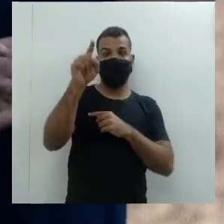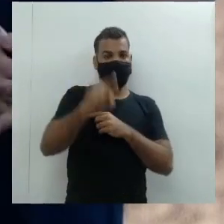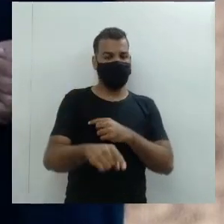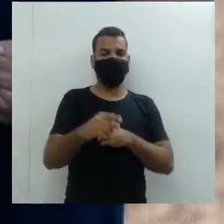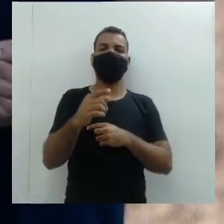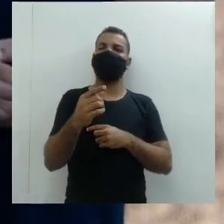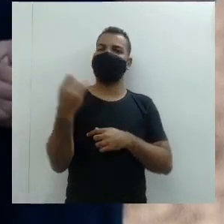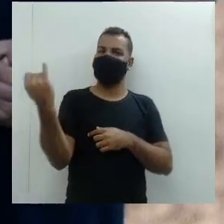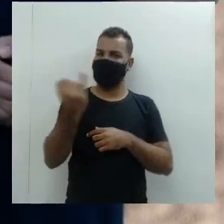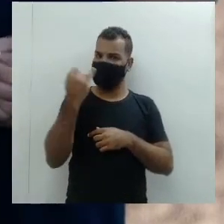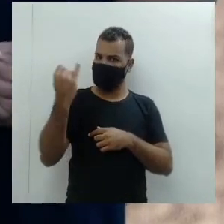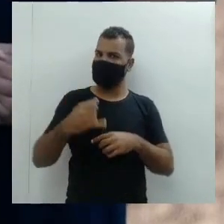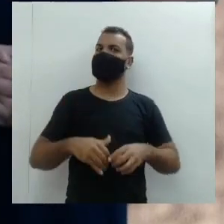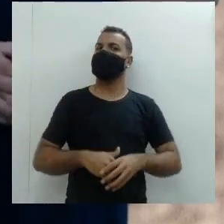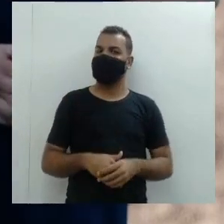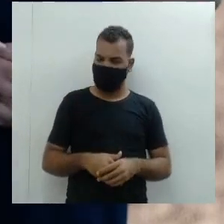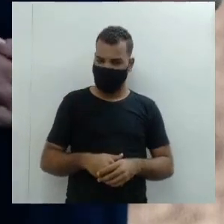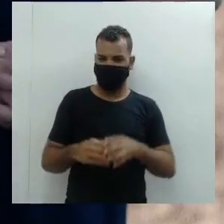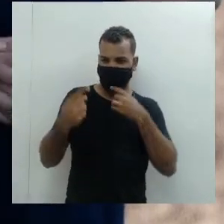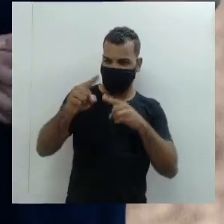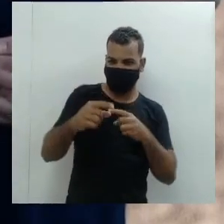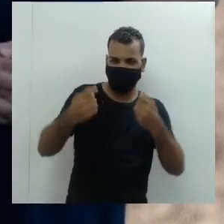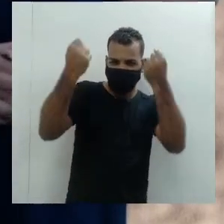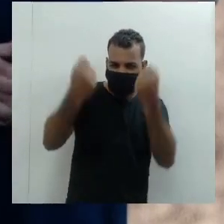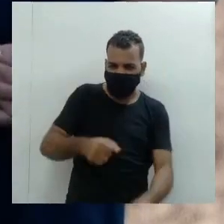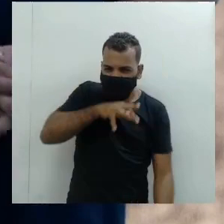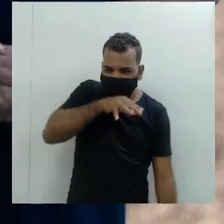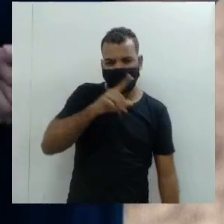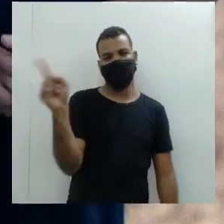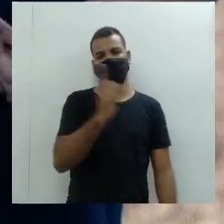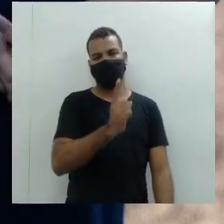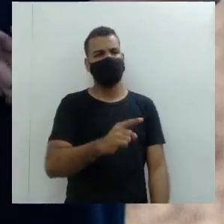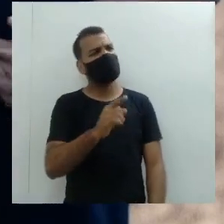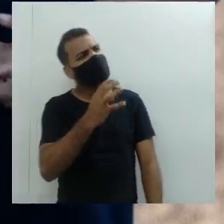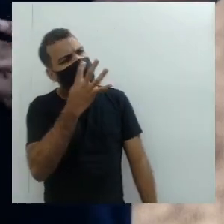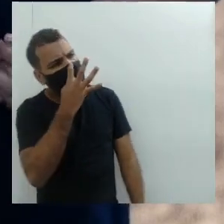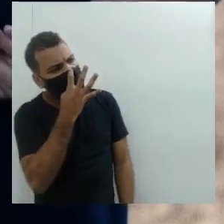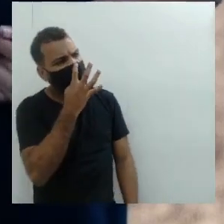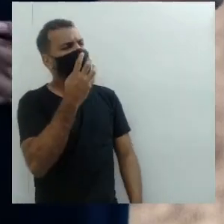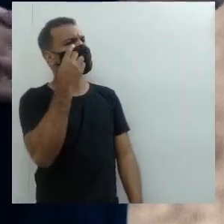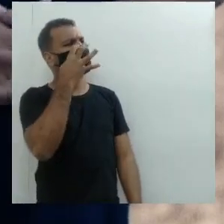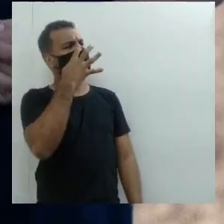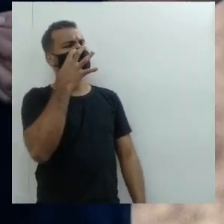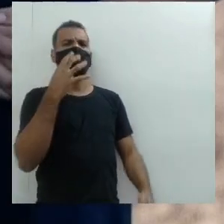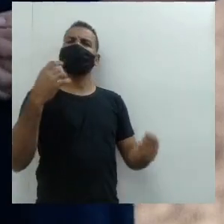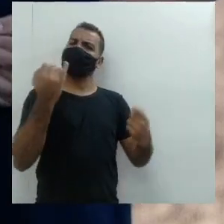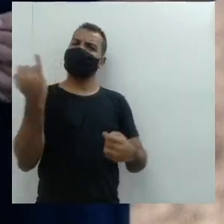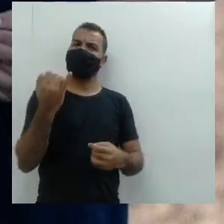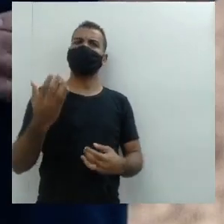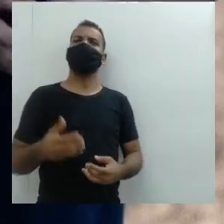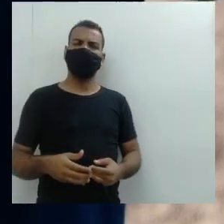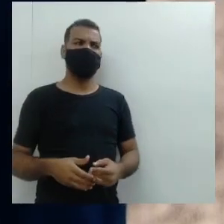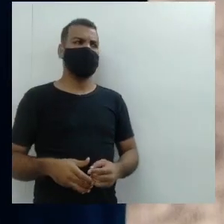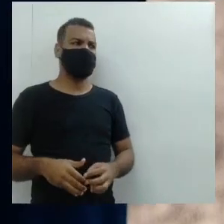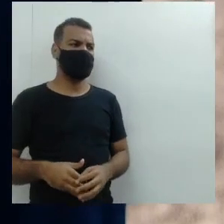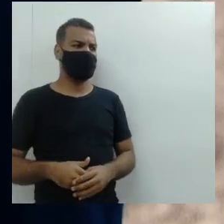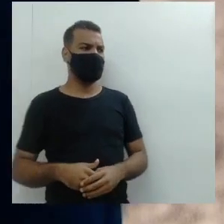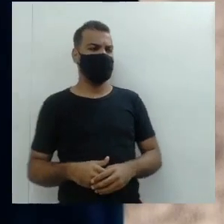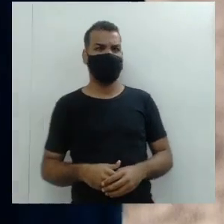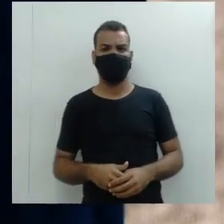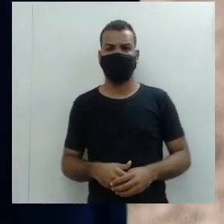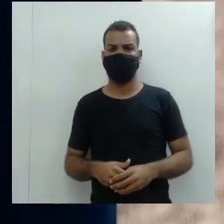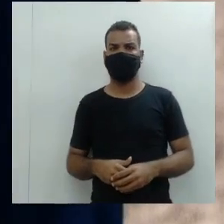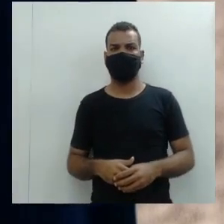crítica no sentido de pejorativo, e sim a crítica, apreciação. Posso dizer assim, apreciação, não? Isso, apreciação